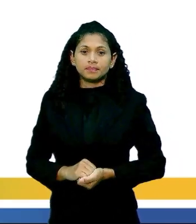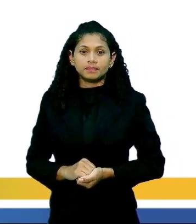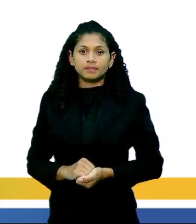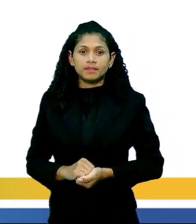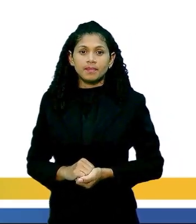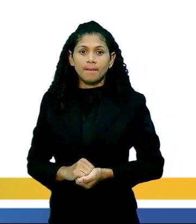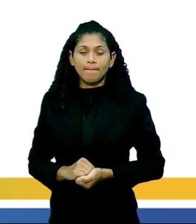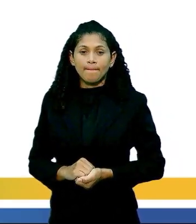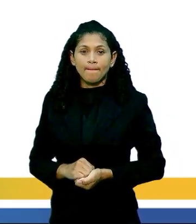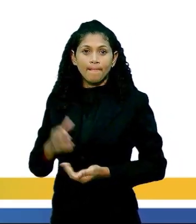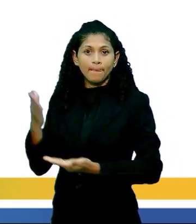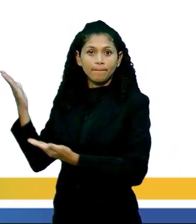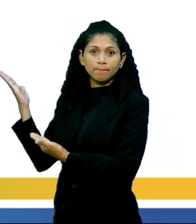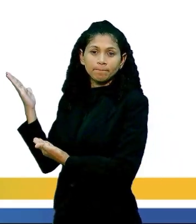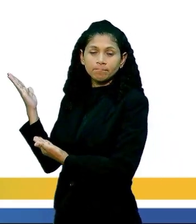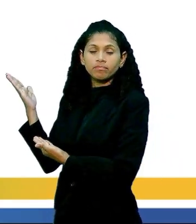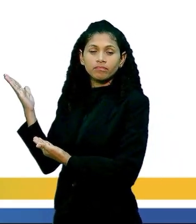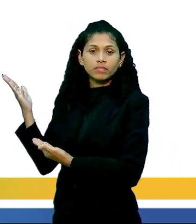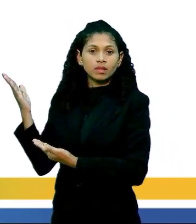curva de crescimento.